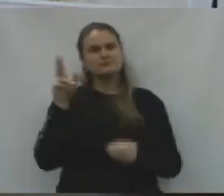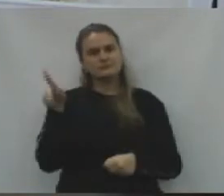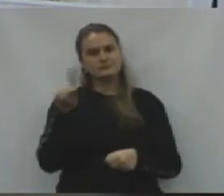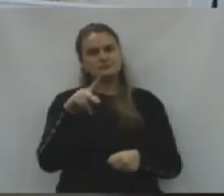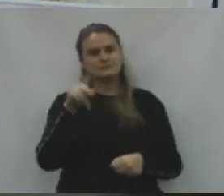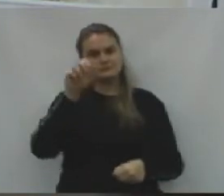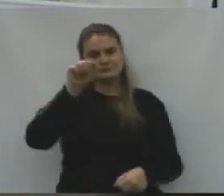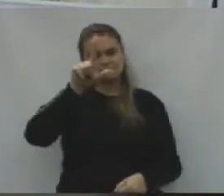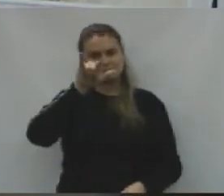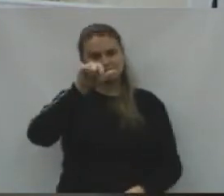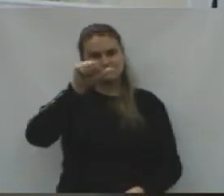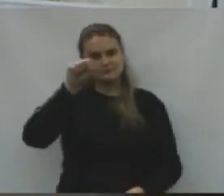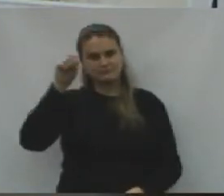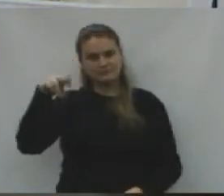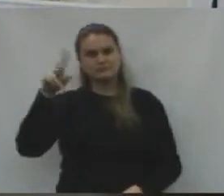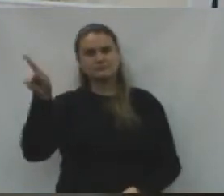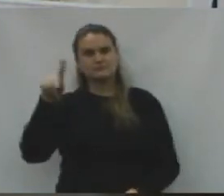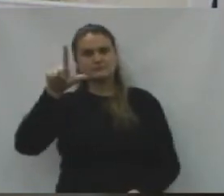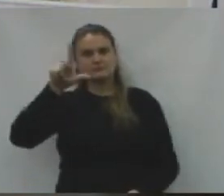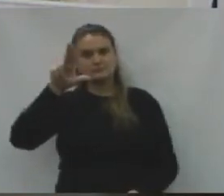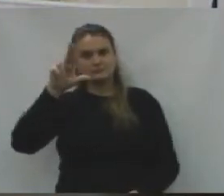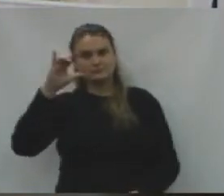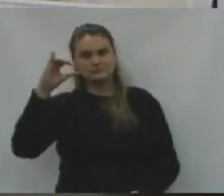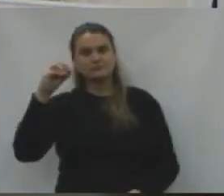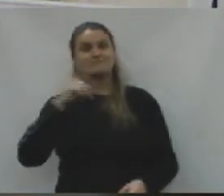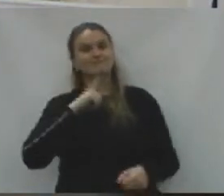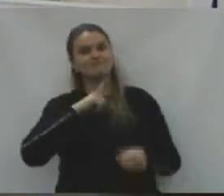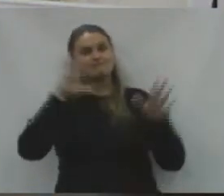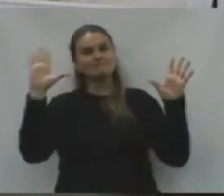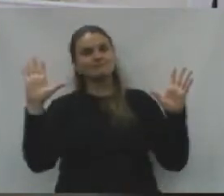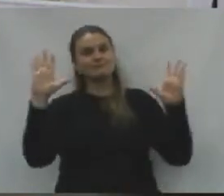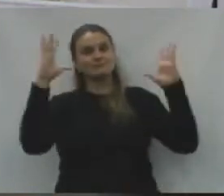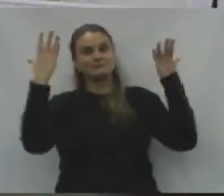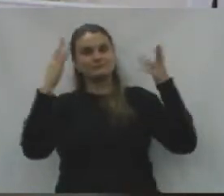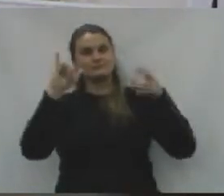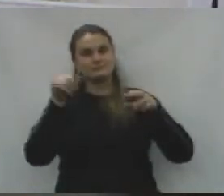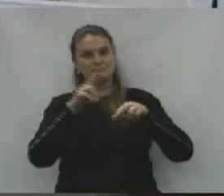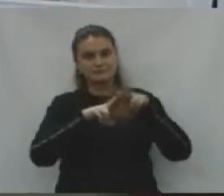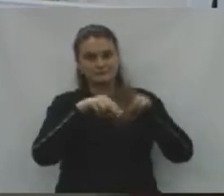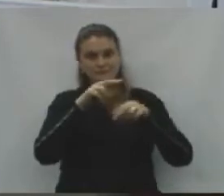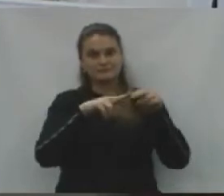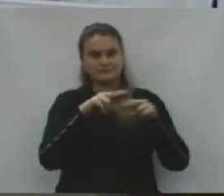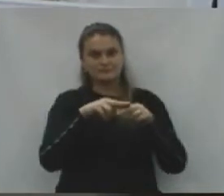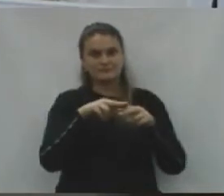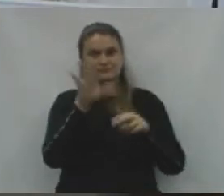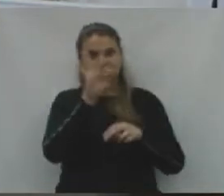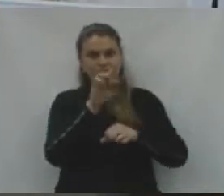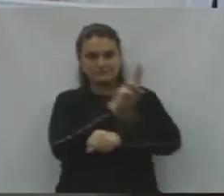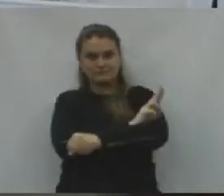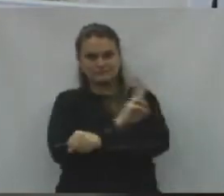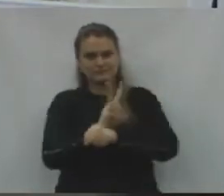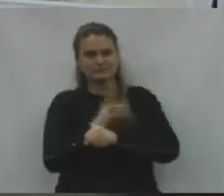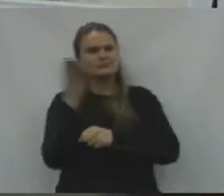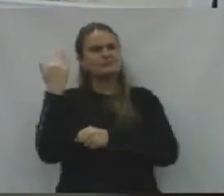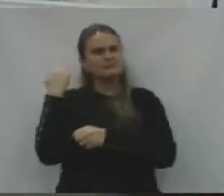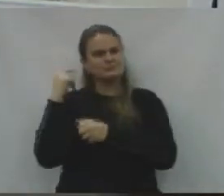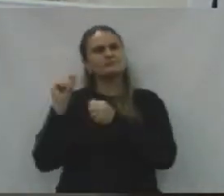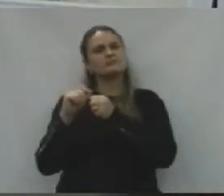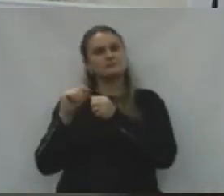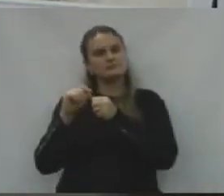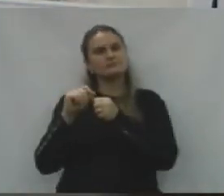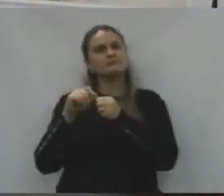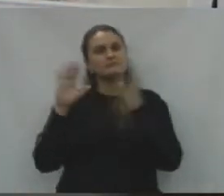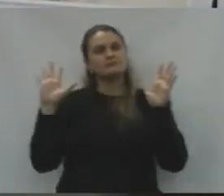pediram, professor Alisson, professor Lúcio, queremos uma festa junina da Uniuv. No passado, a Uniuv fez,